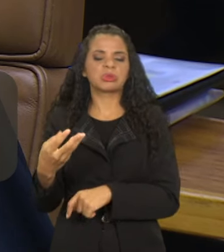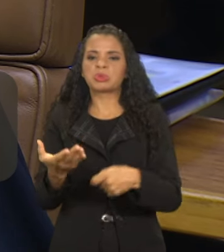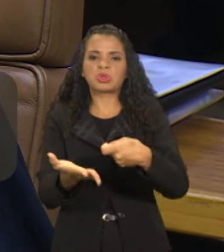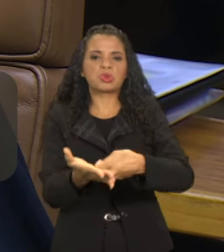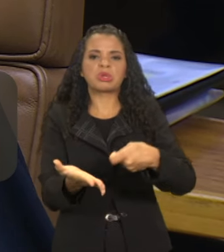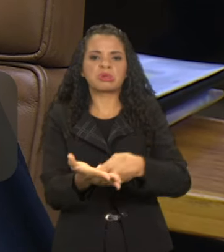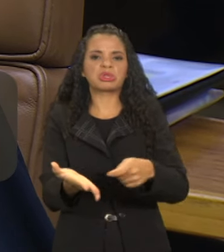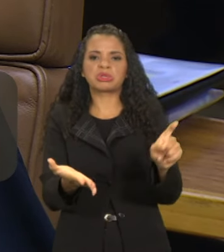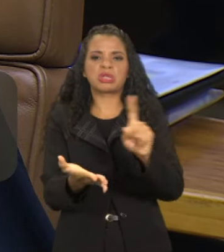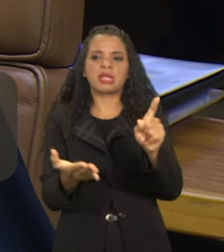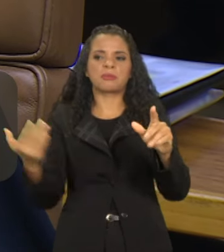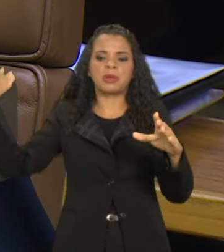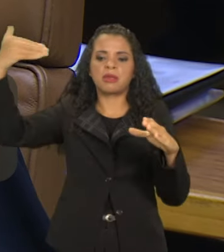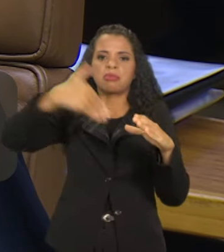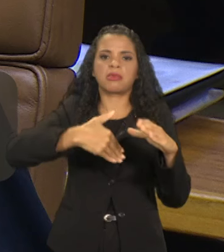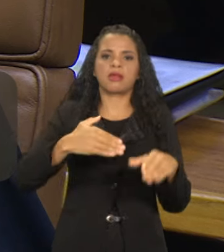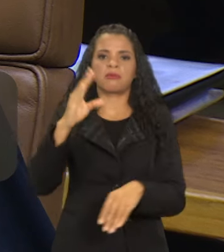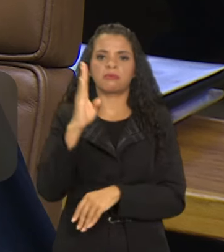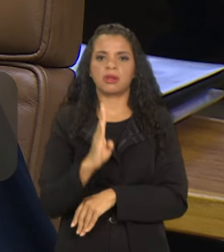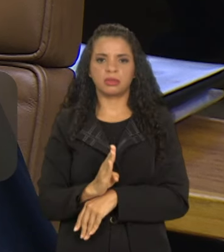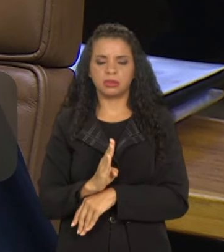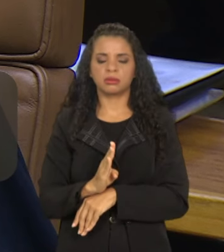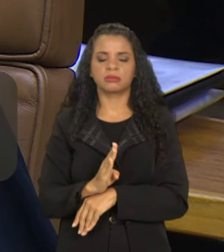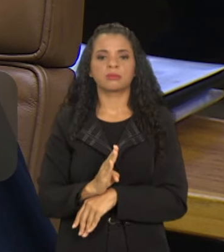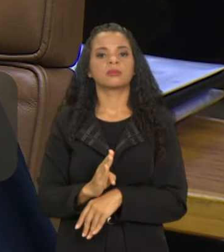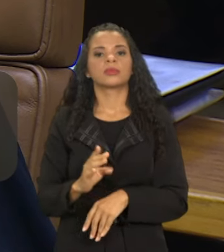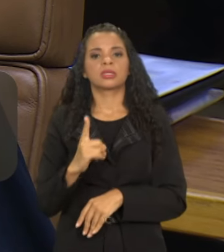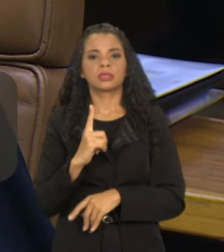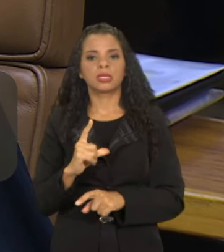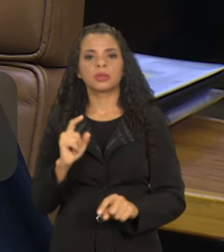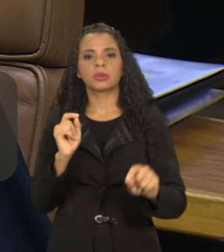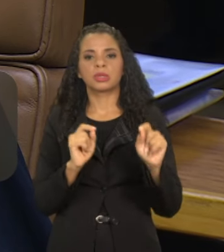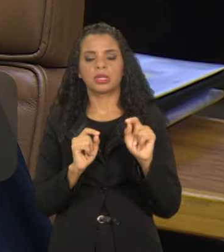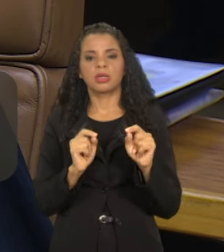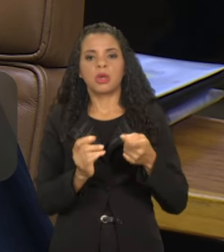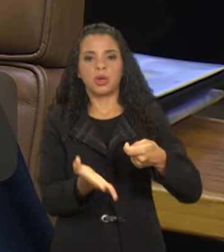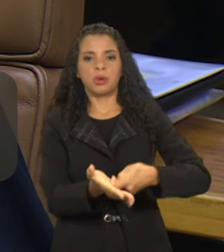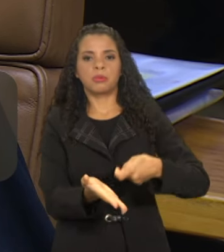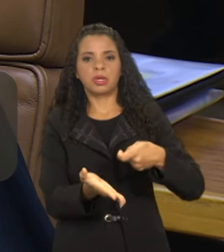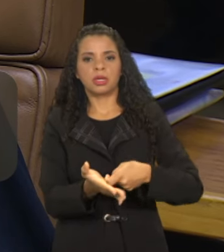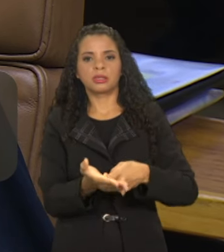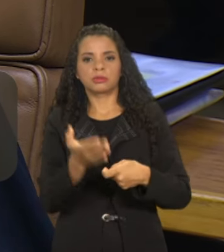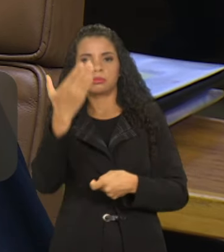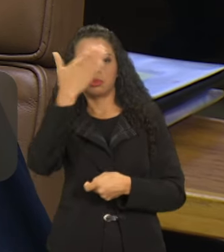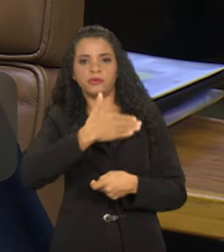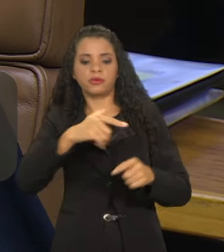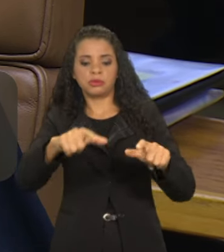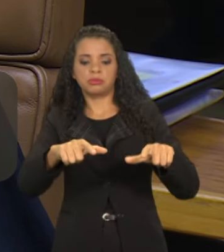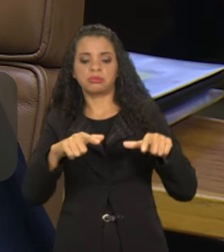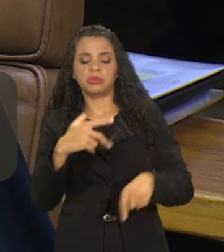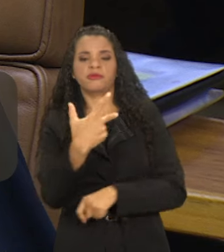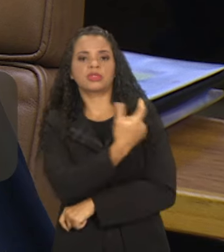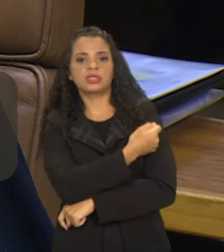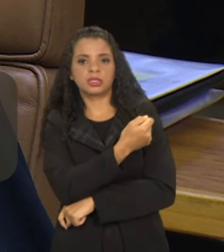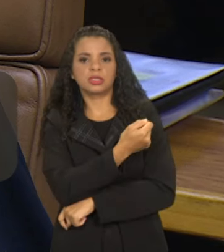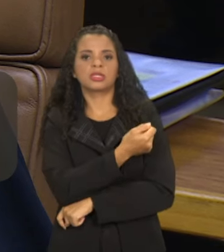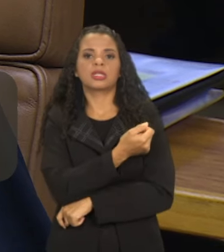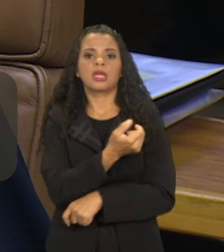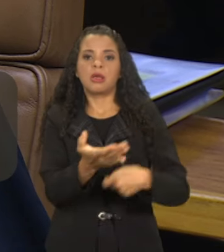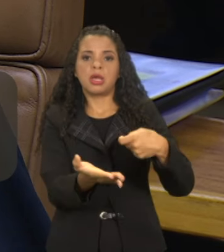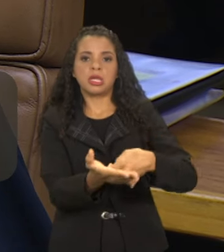país. Feitas tais ponderações, na medida em que, como visto, a obrigatoriedade da comprovação da vacina foi levantada não apenas para entrada no